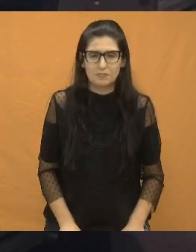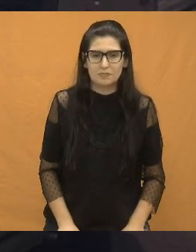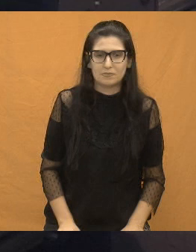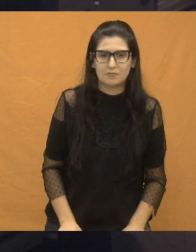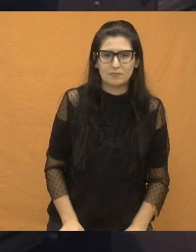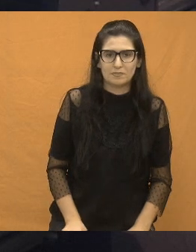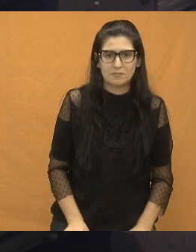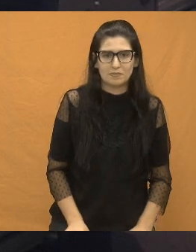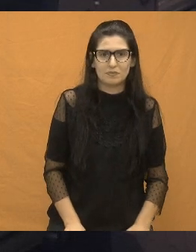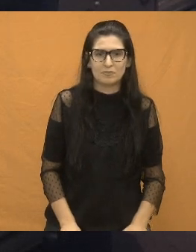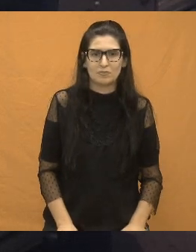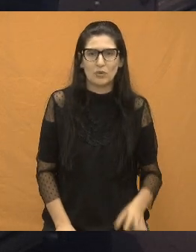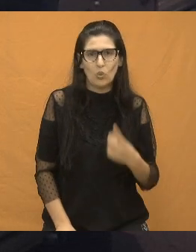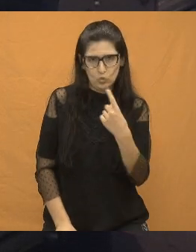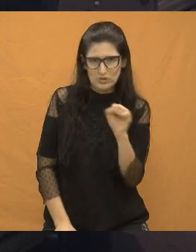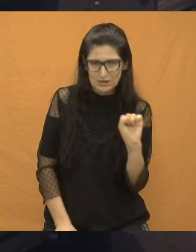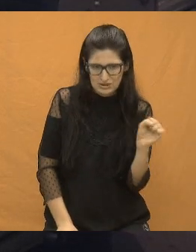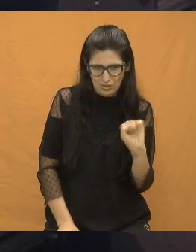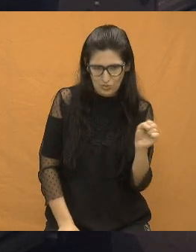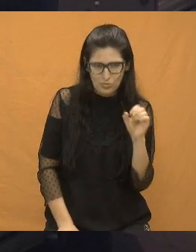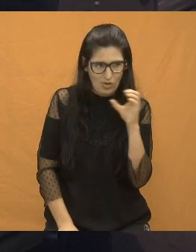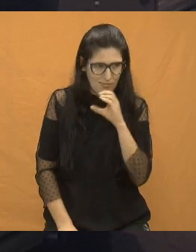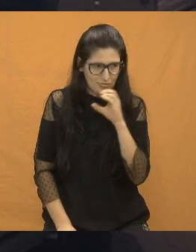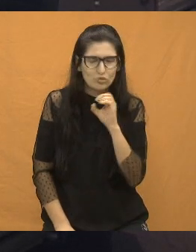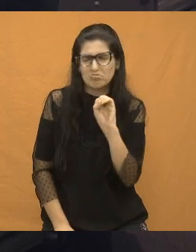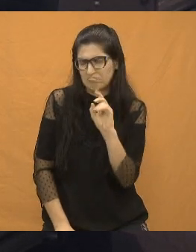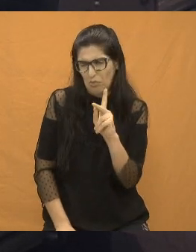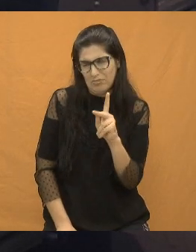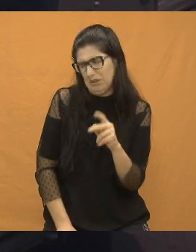Só um segundinho, ela já está colocando para nós aqui. Não, tranquilo. Ok.